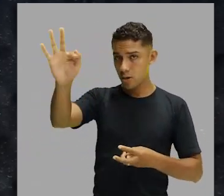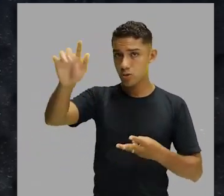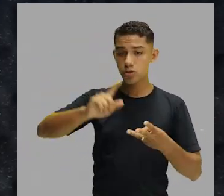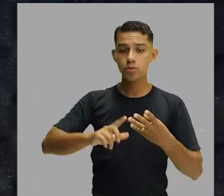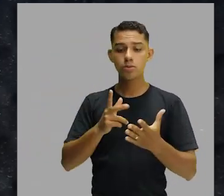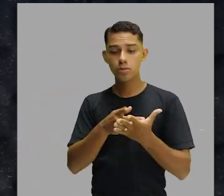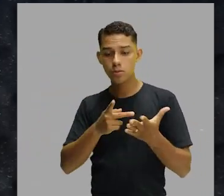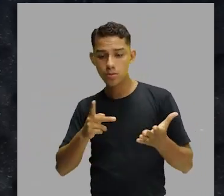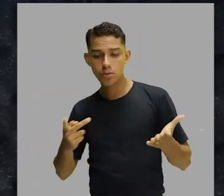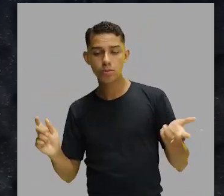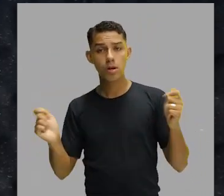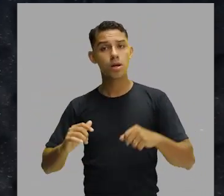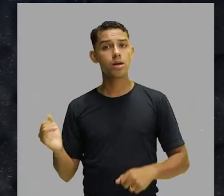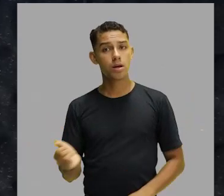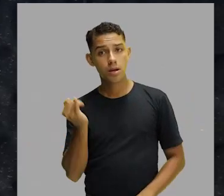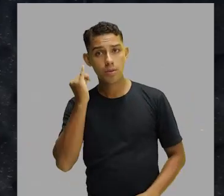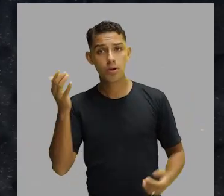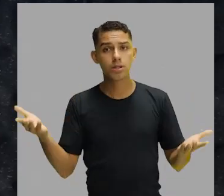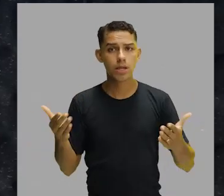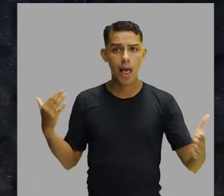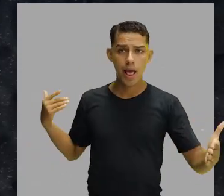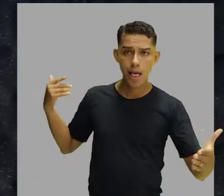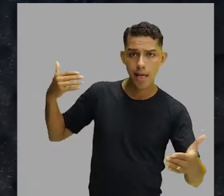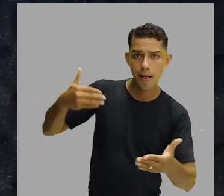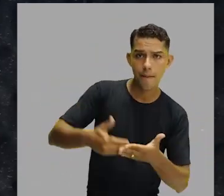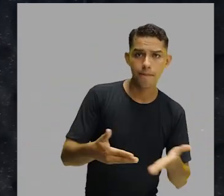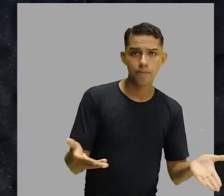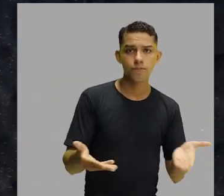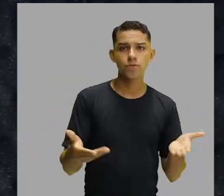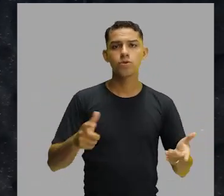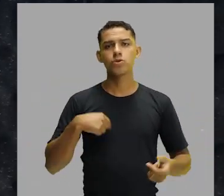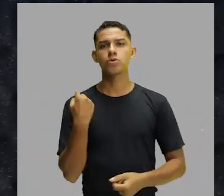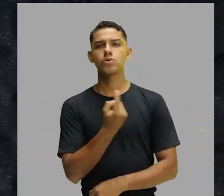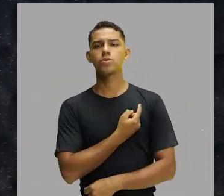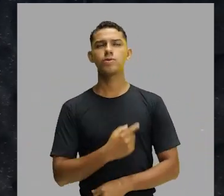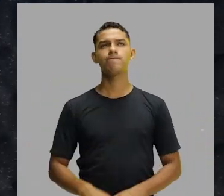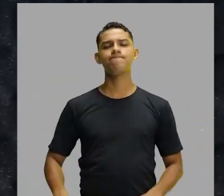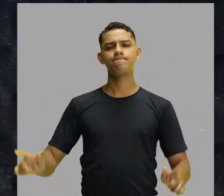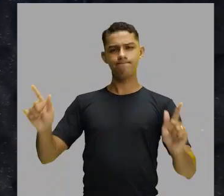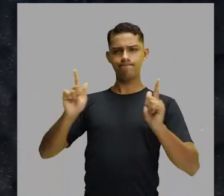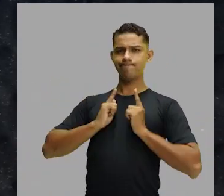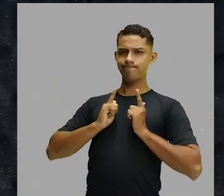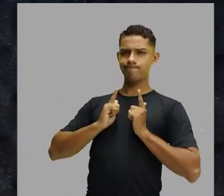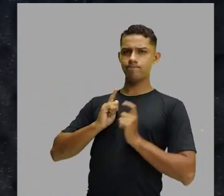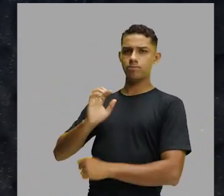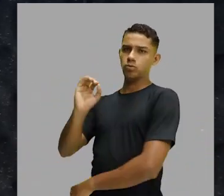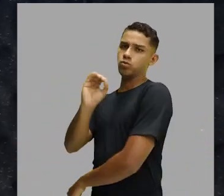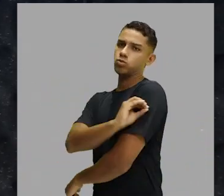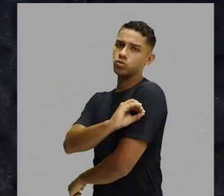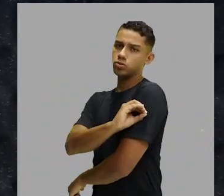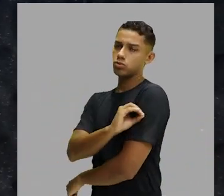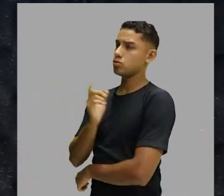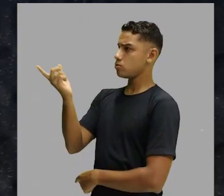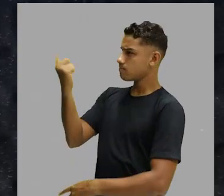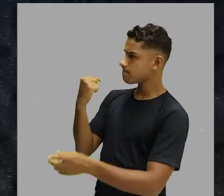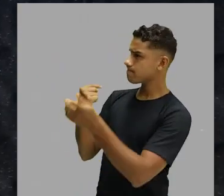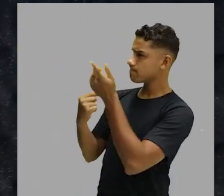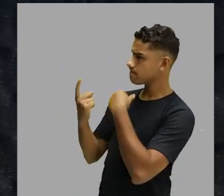Filosofia, disciplinas importantes até hoje, para que a gente não fique, como eu já disse, como